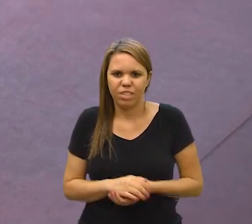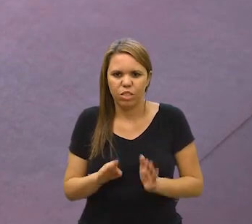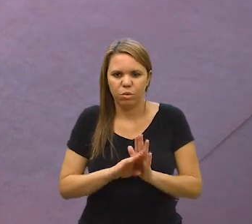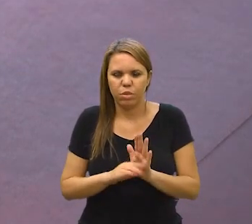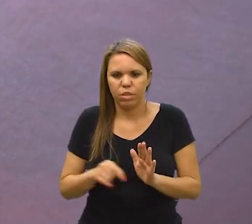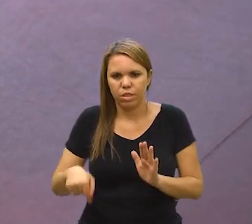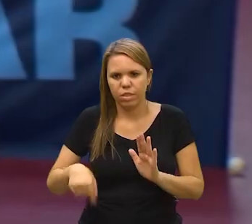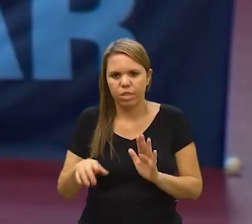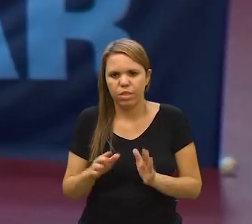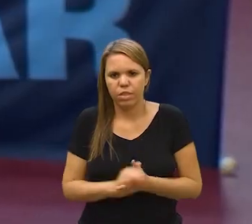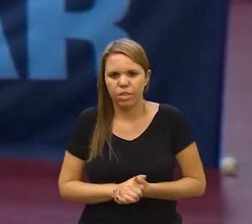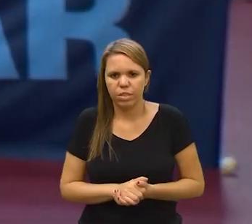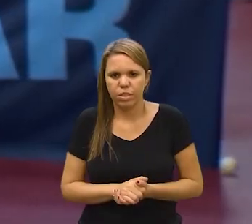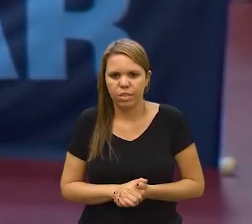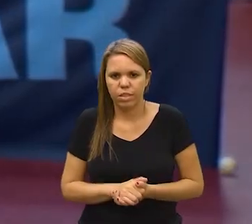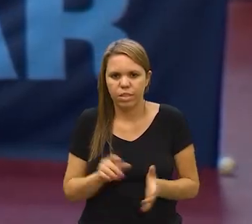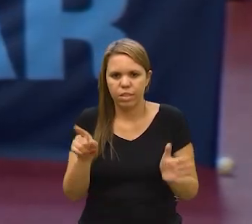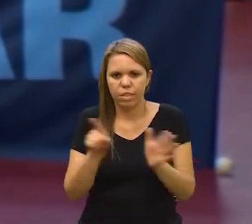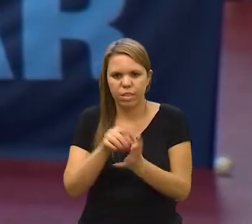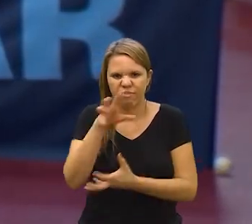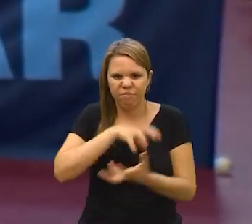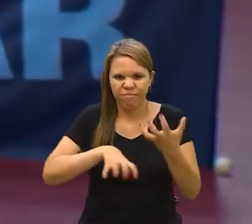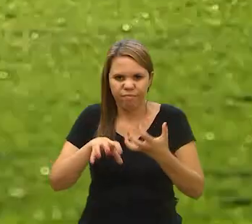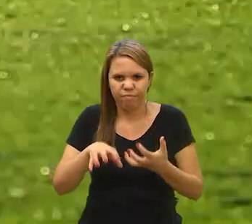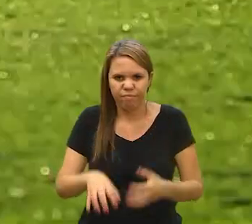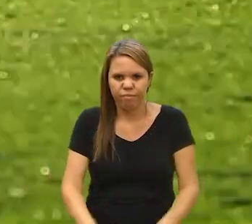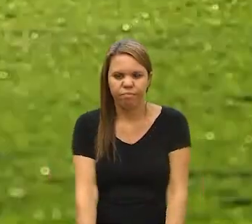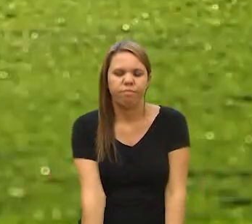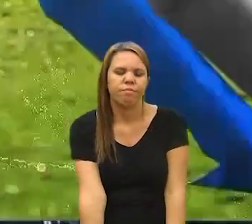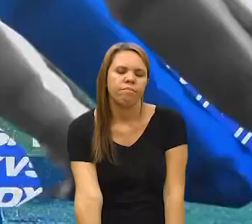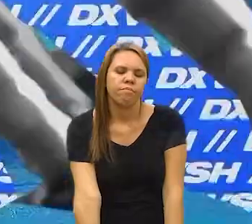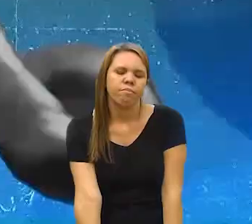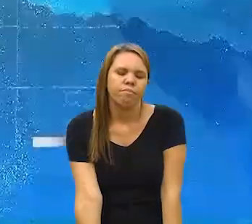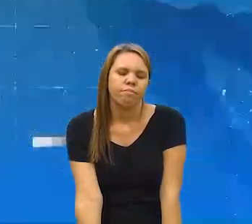no nosso programa, Luiz Felipe, que é a pergunta polêmica.